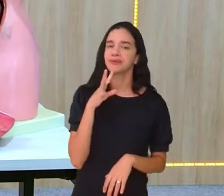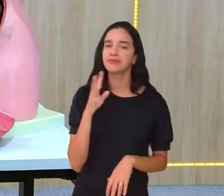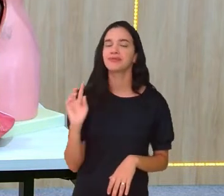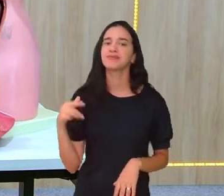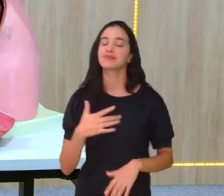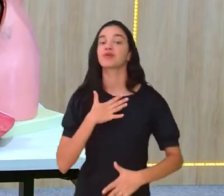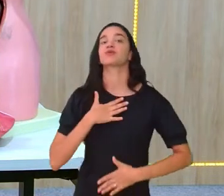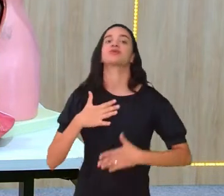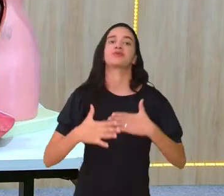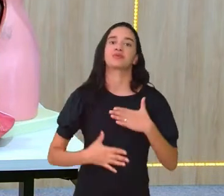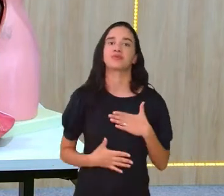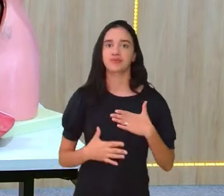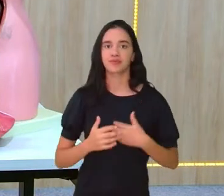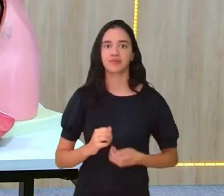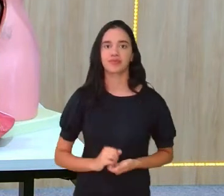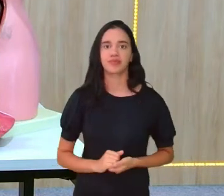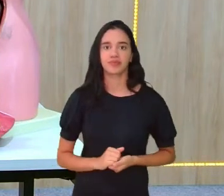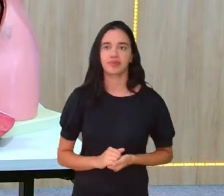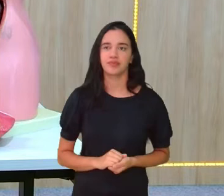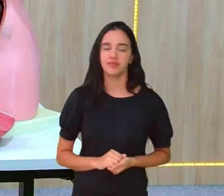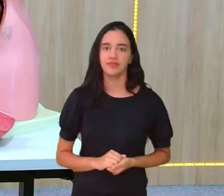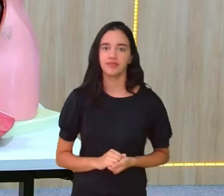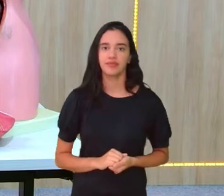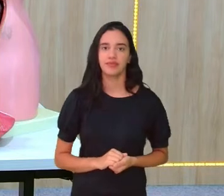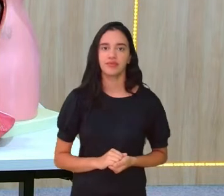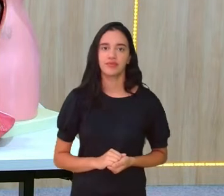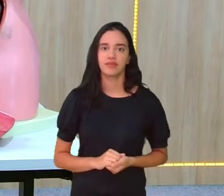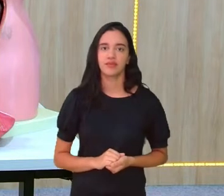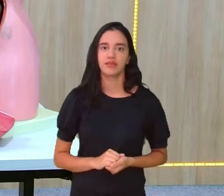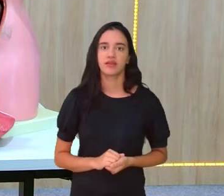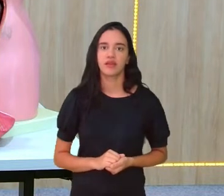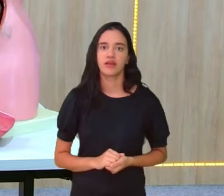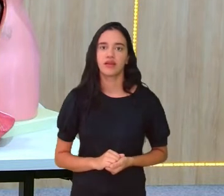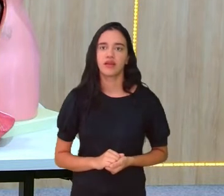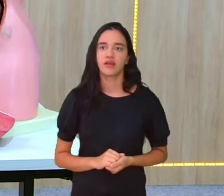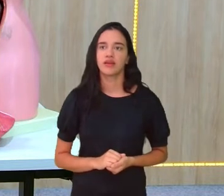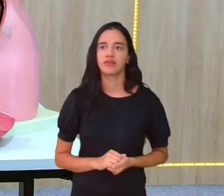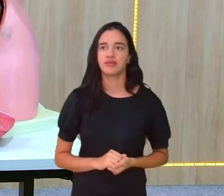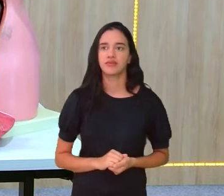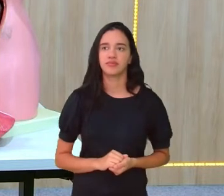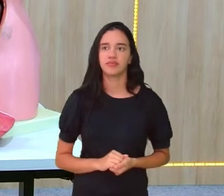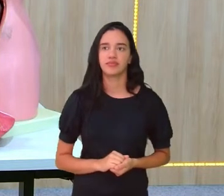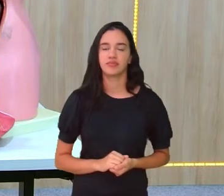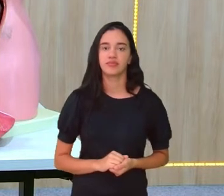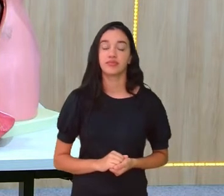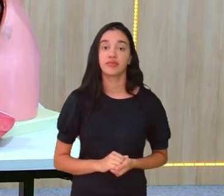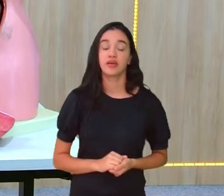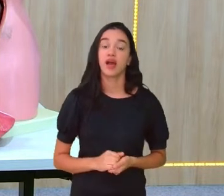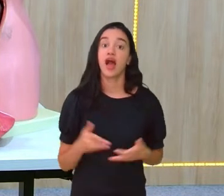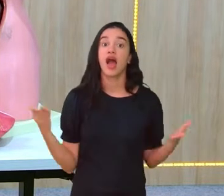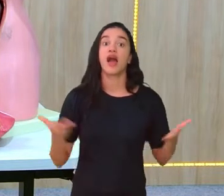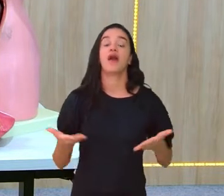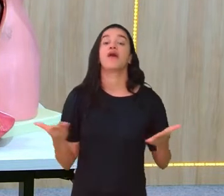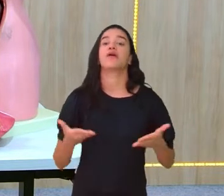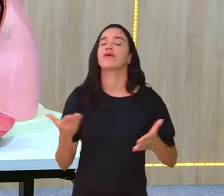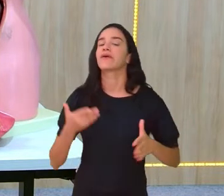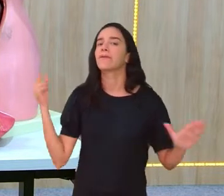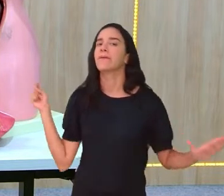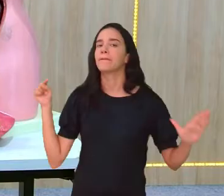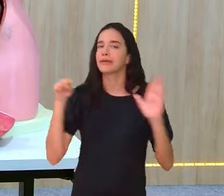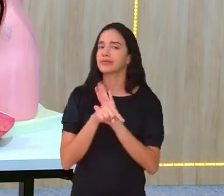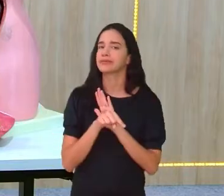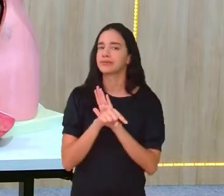corpo. O que é que nós temos mais em relação aí a esse assunto, né? Então, agora a gente vai para uma